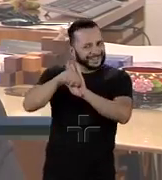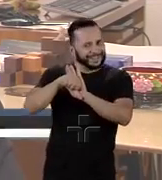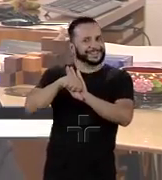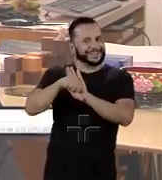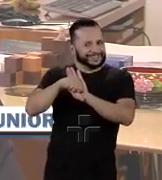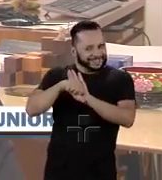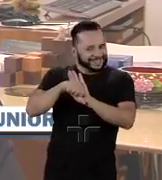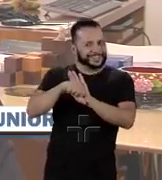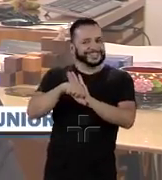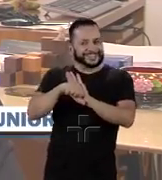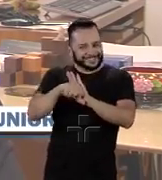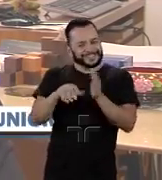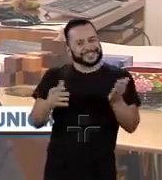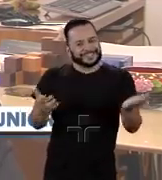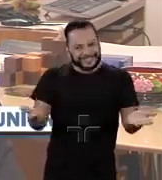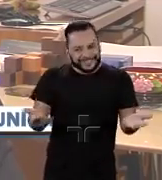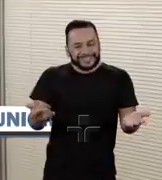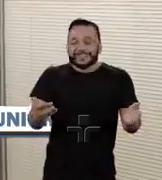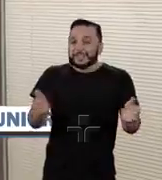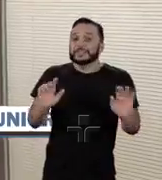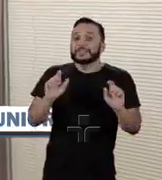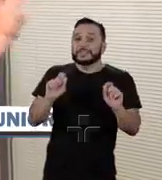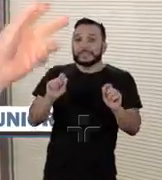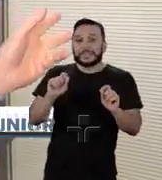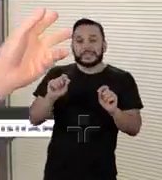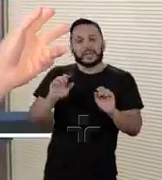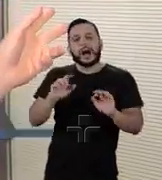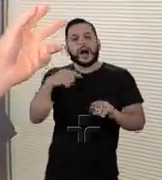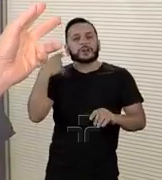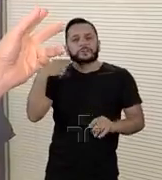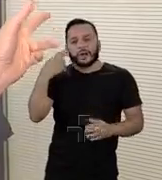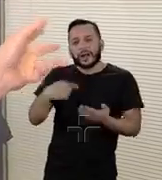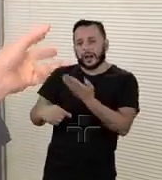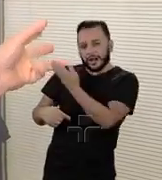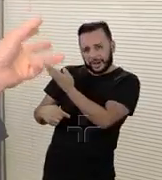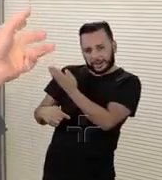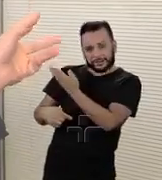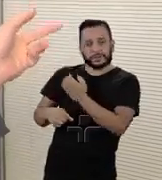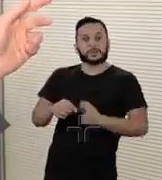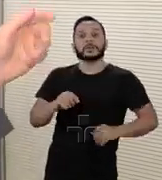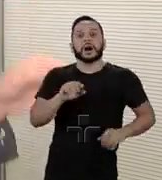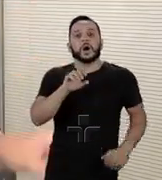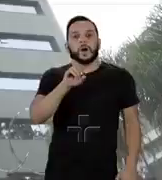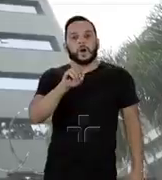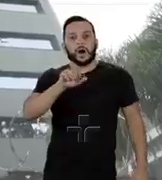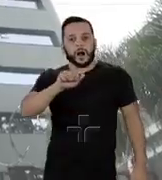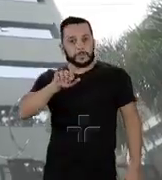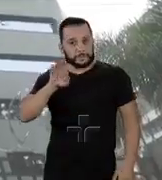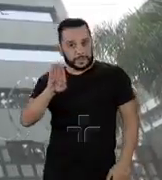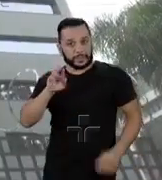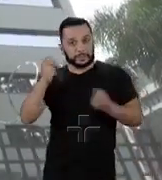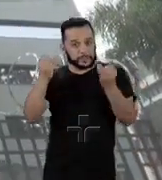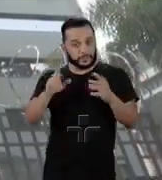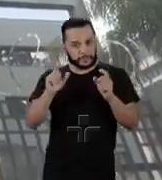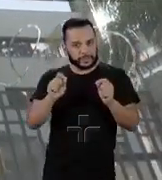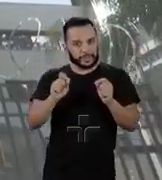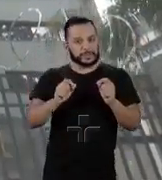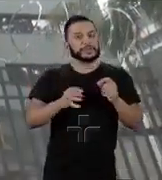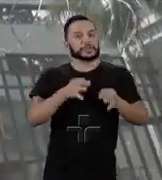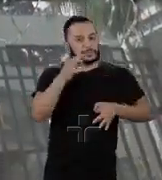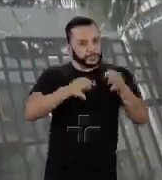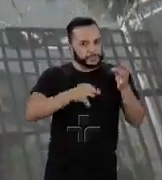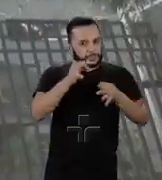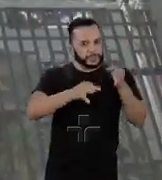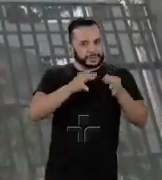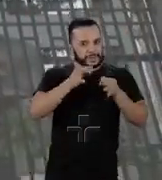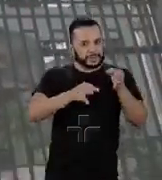e materialidade desse crime. Segundo o advogado que representou a OAB de São Paulo no caso, a Justiça reconheceu que as gravações